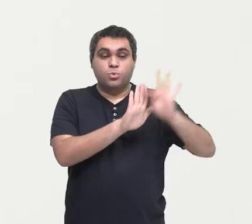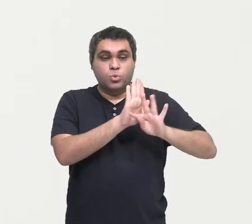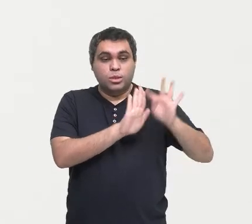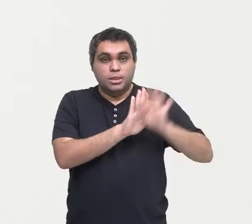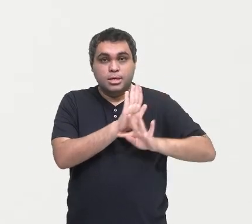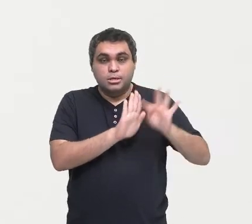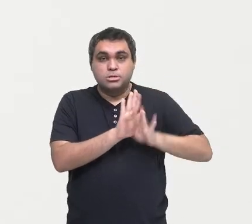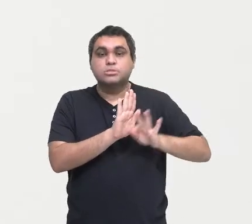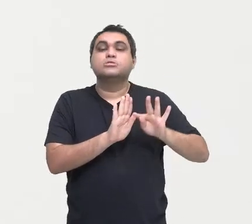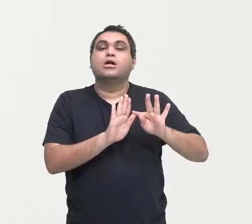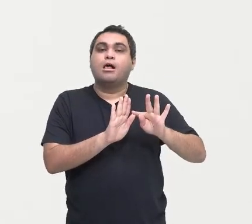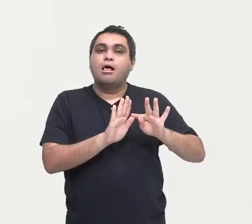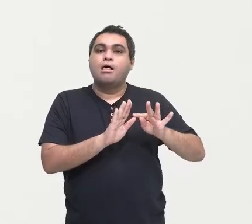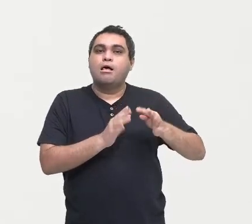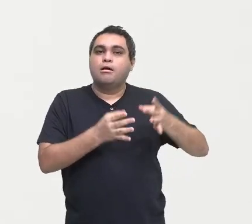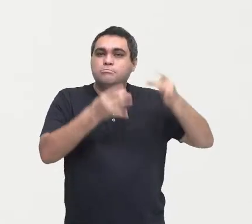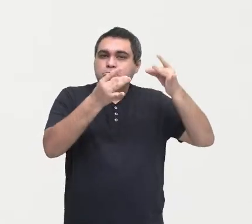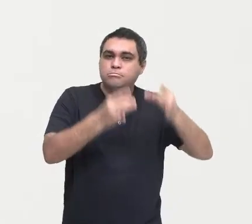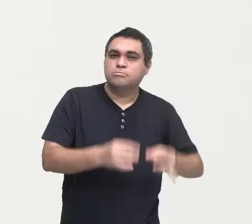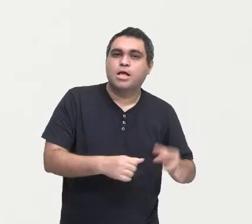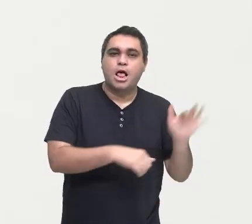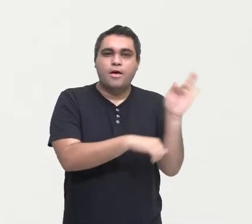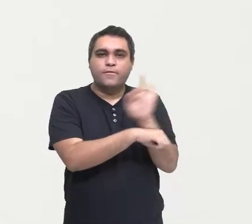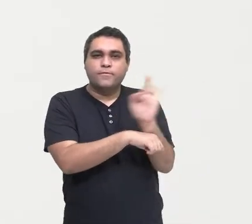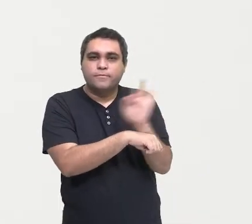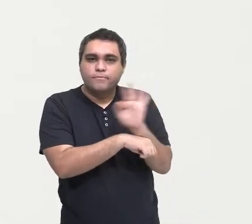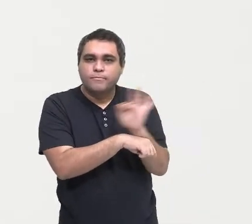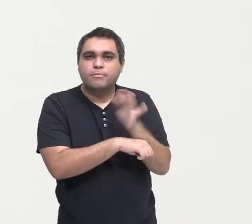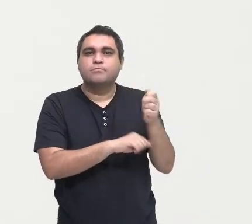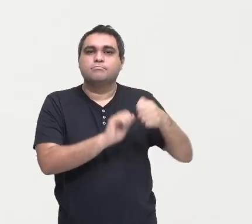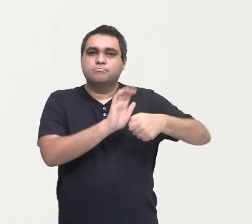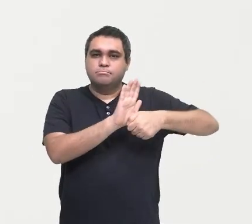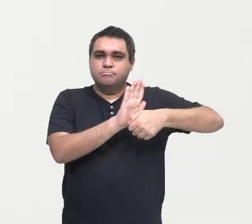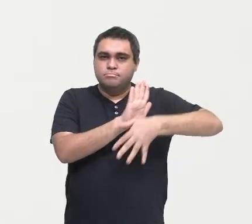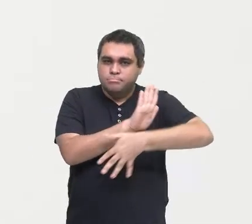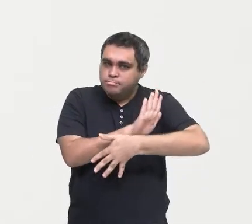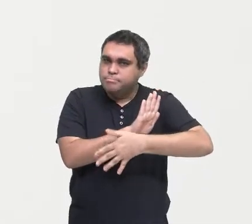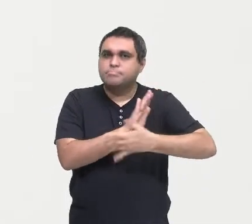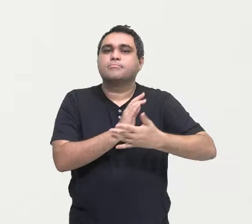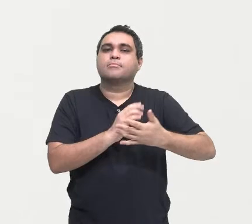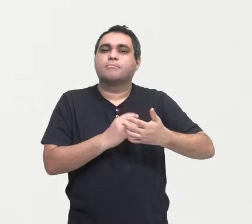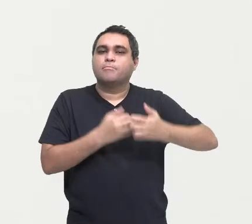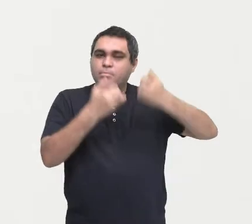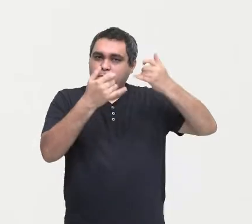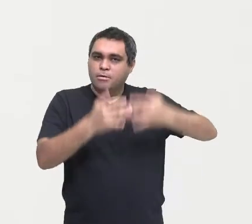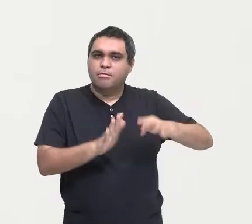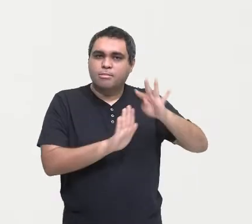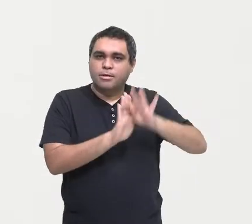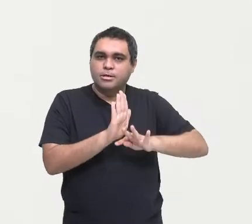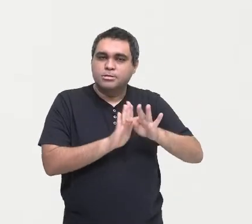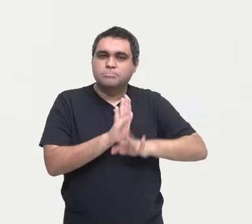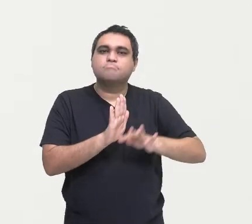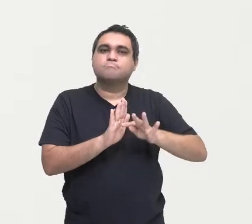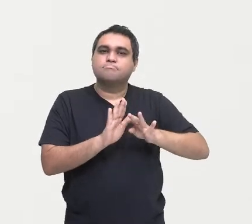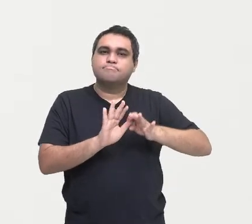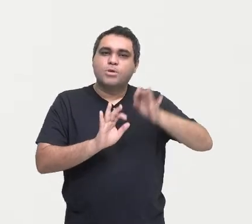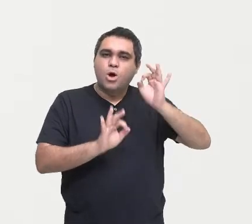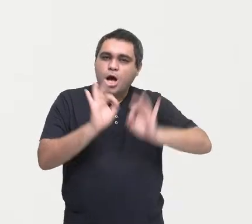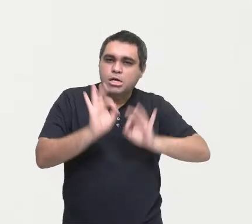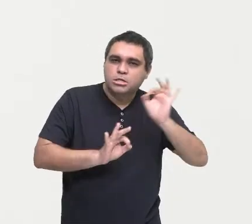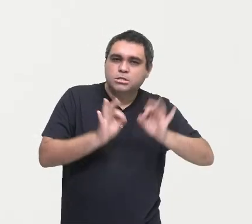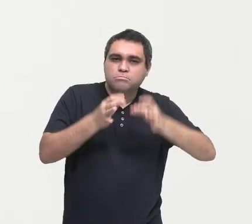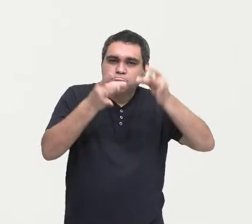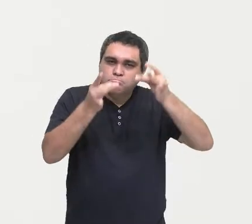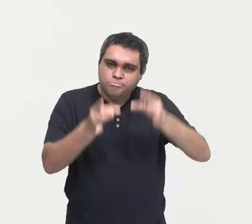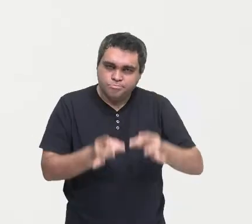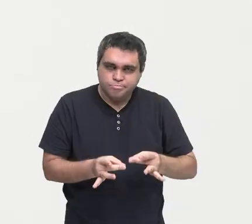ali ambiguidades, vão utilizar figuras de linguagem para retratar ali o seu texto, um texto mais trabalhado, um